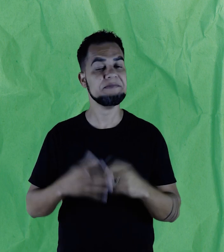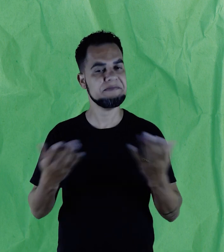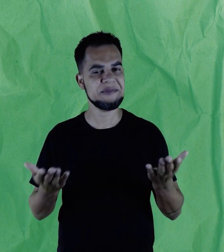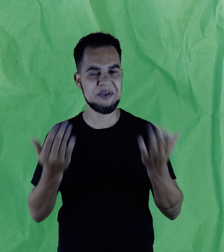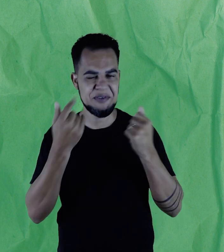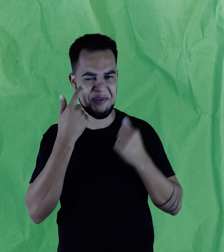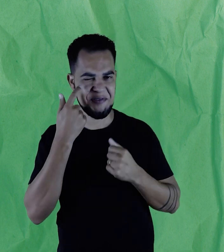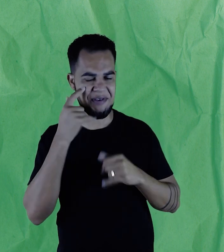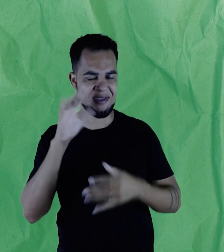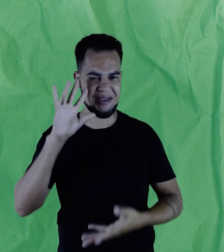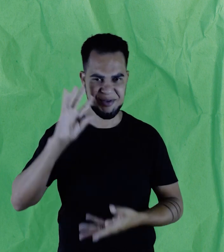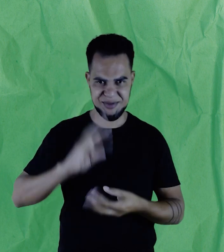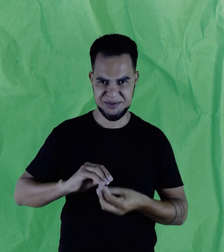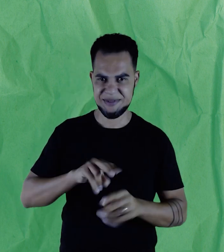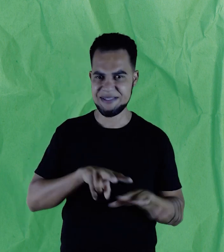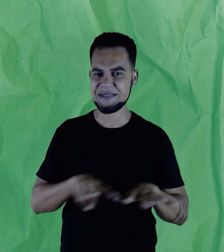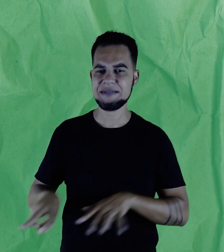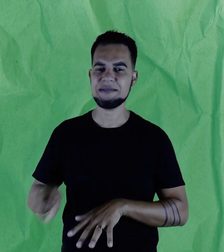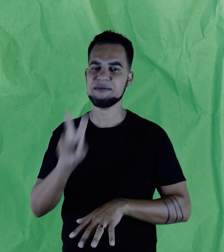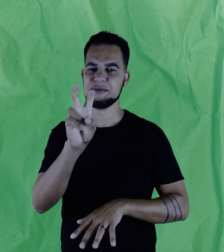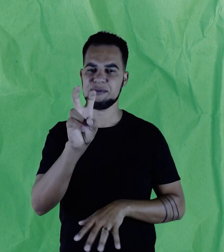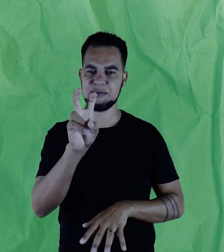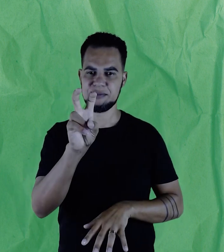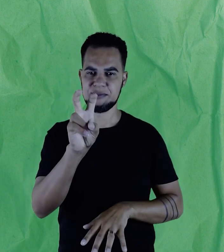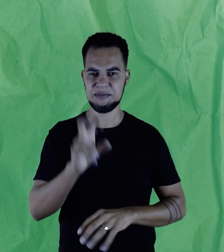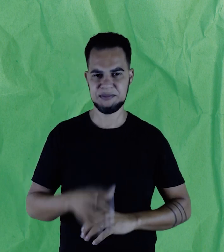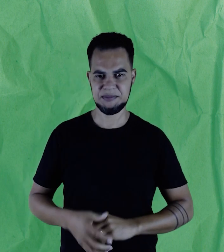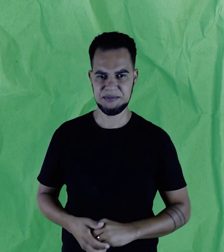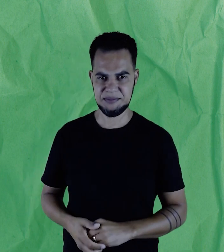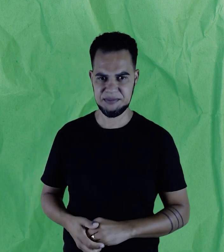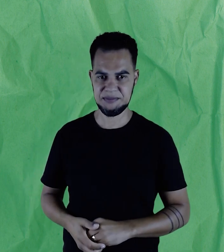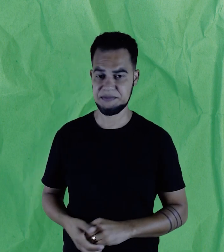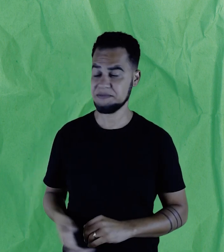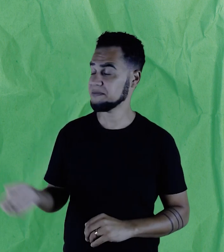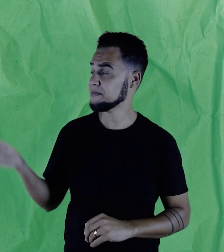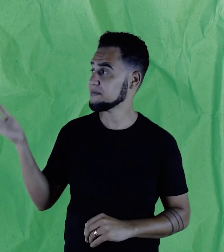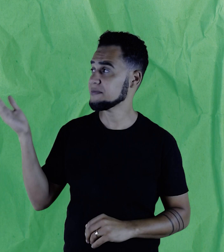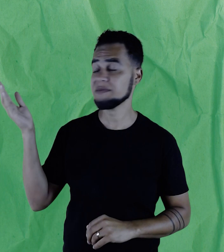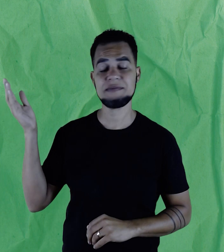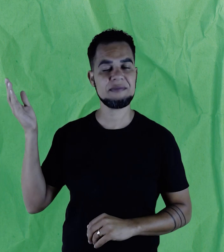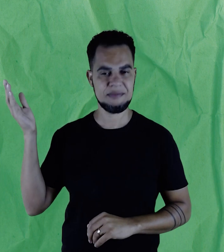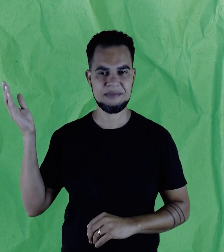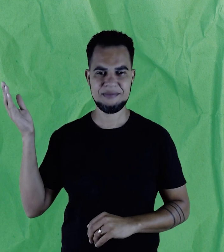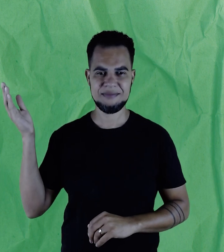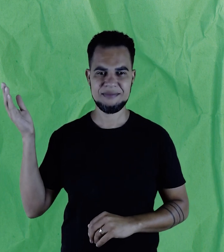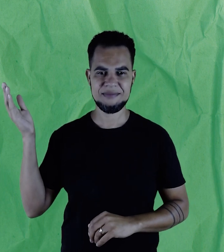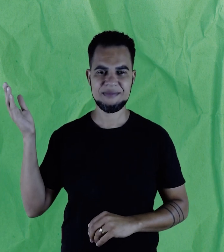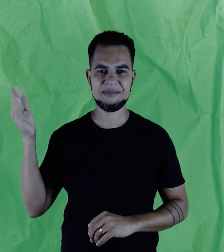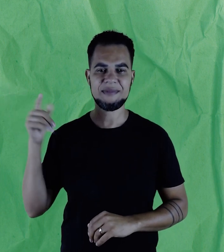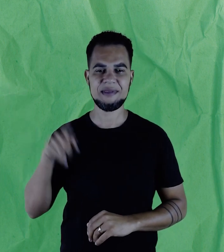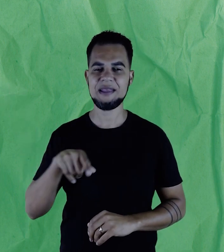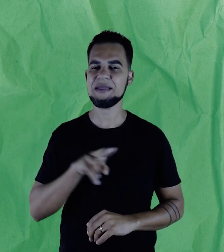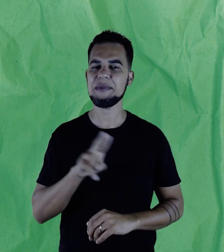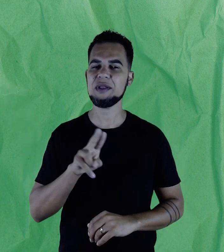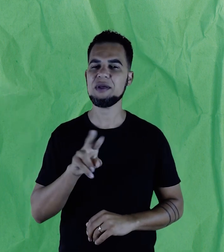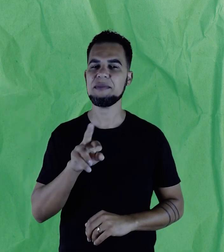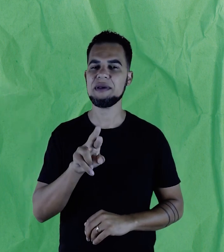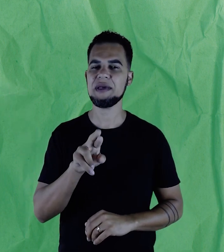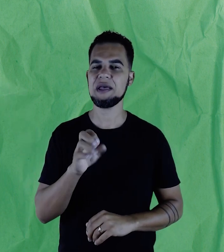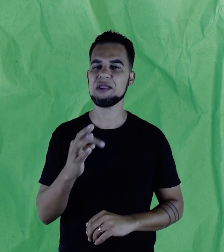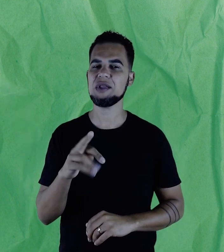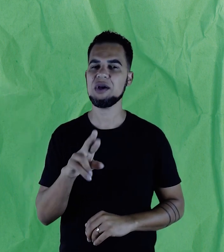conferir o nosso resumo da semana 5. As figuras de linguagem, também chamadas de figura de retórica, são